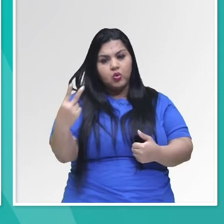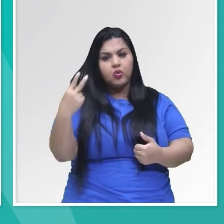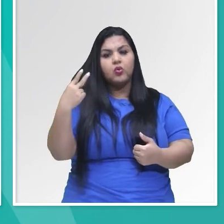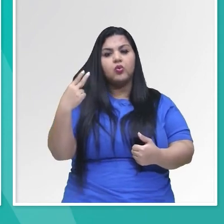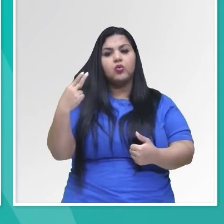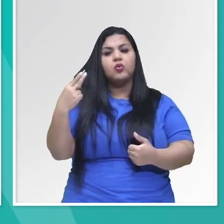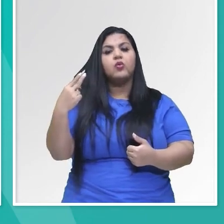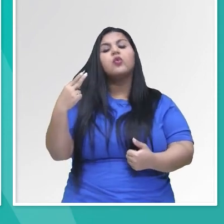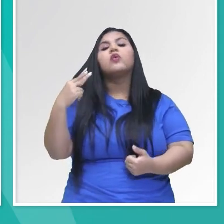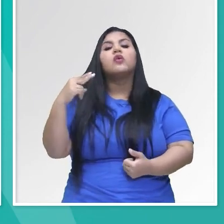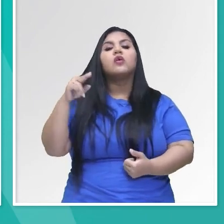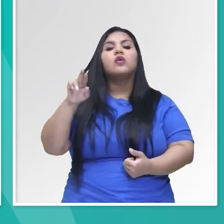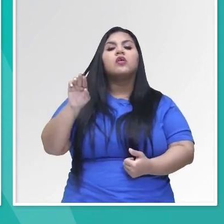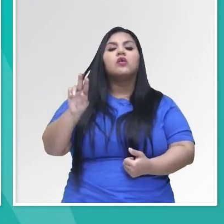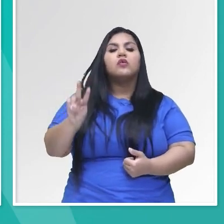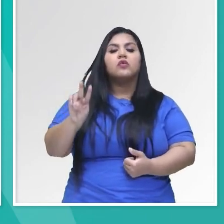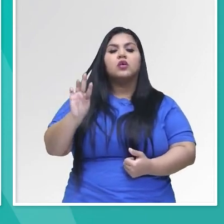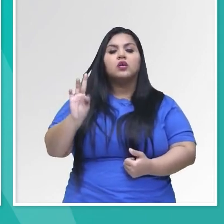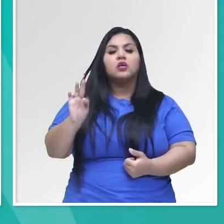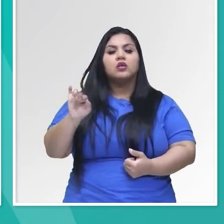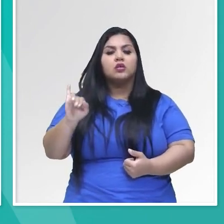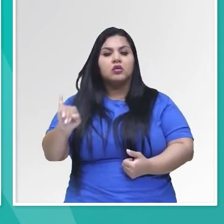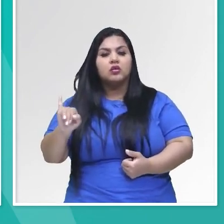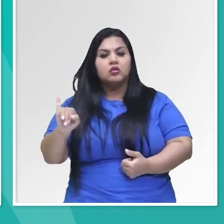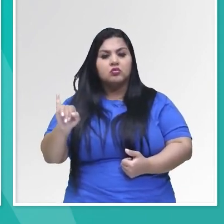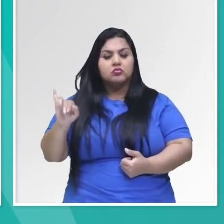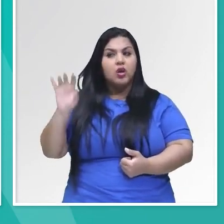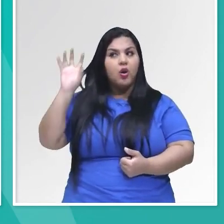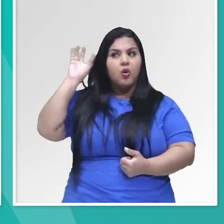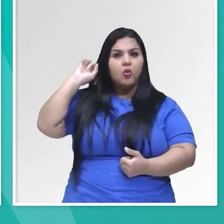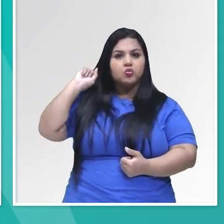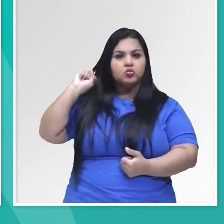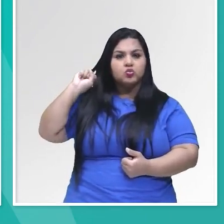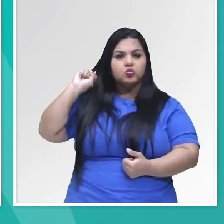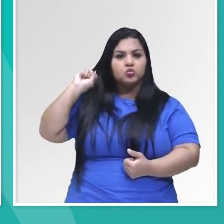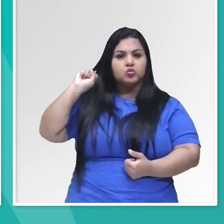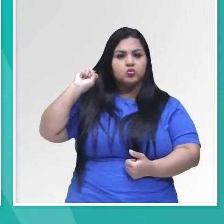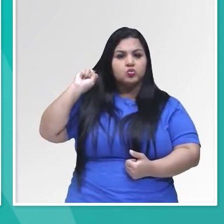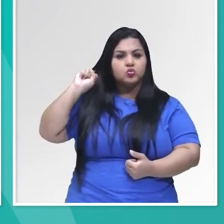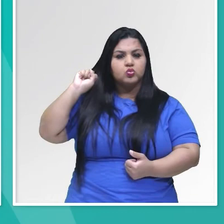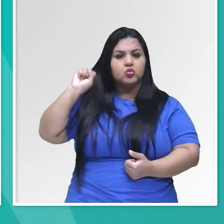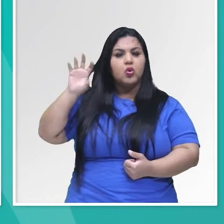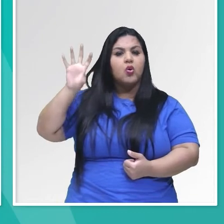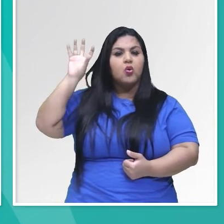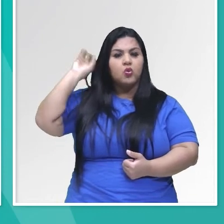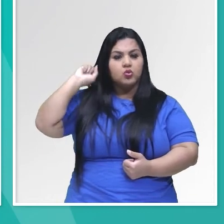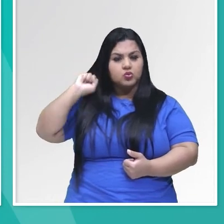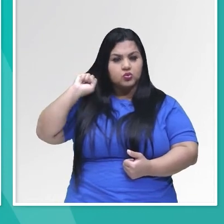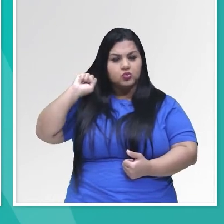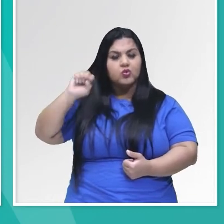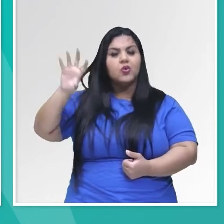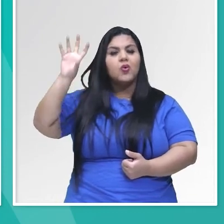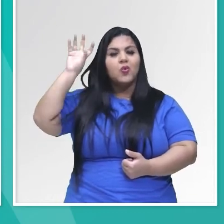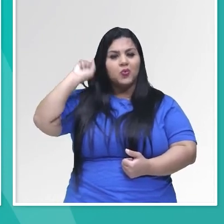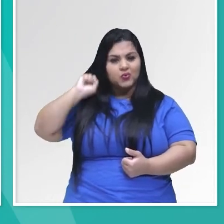Tá conversando? Tá percebendo? Tá aqui, ó. Ouço. Ouço.